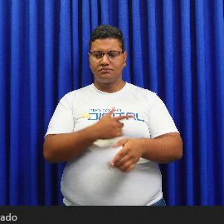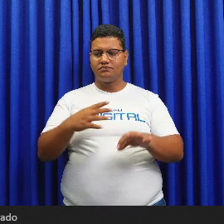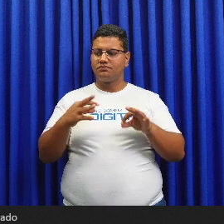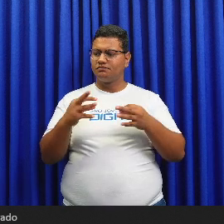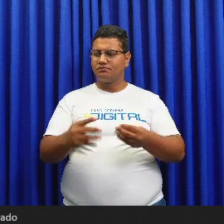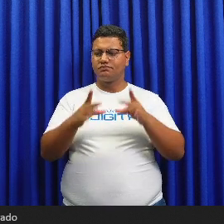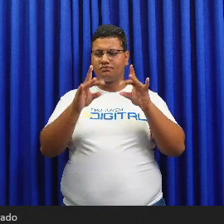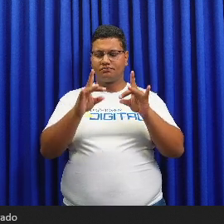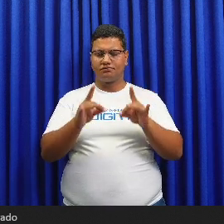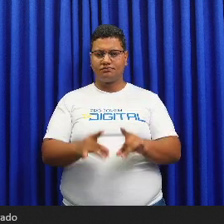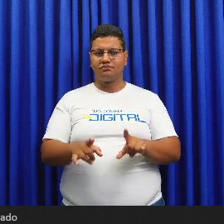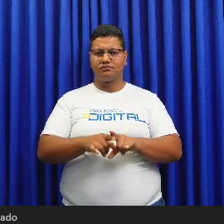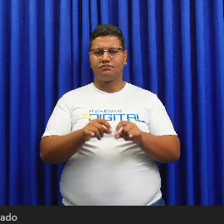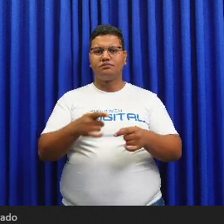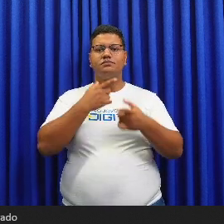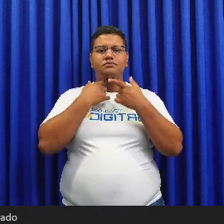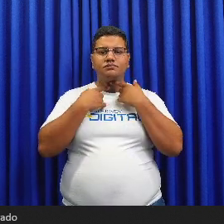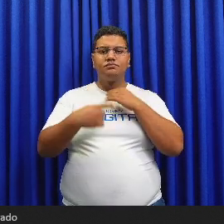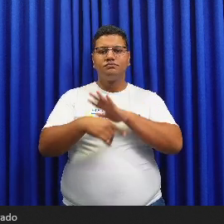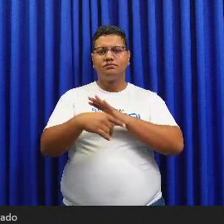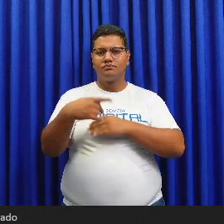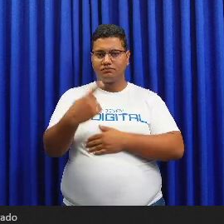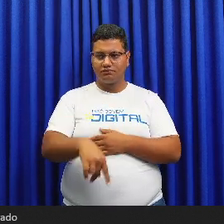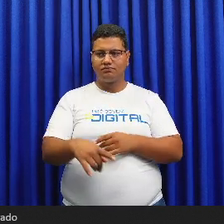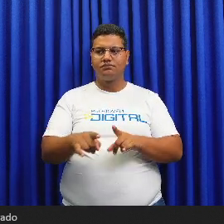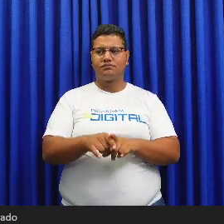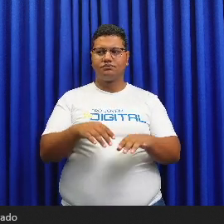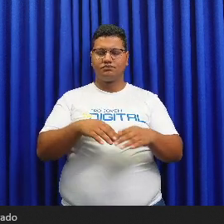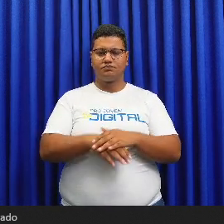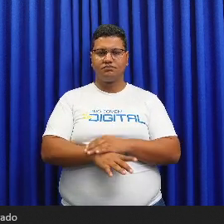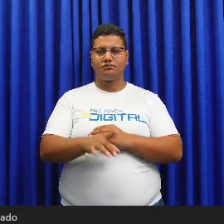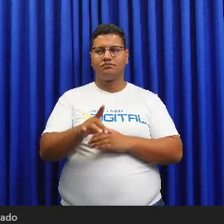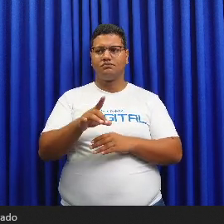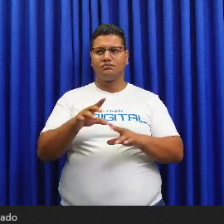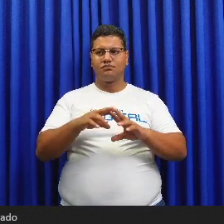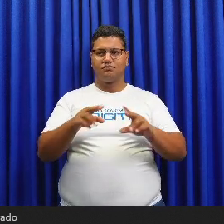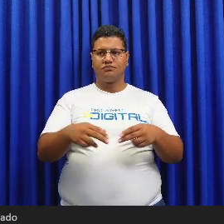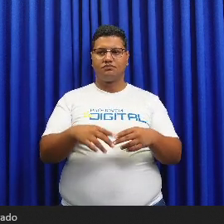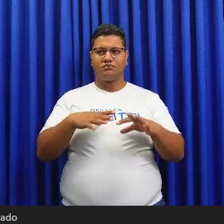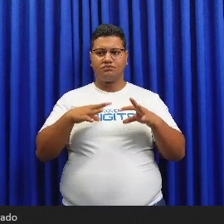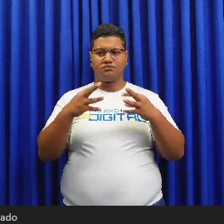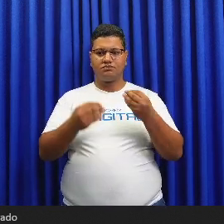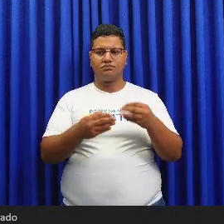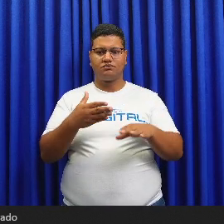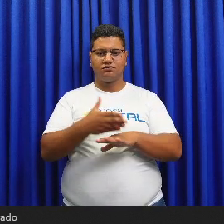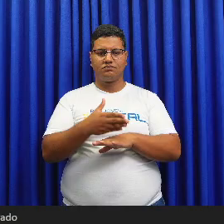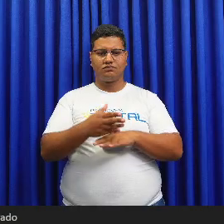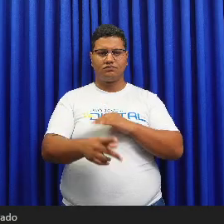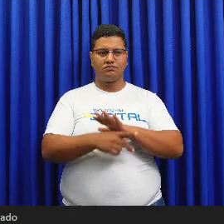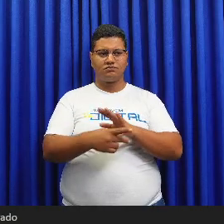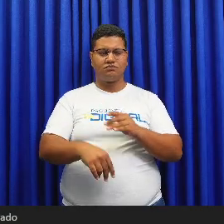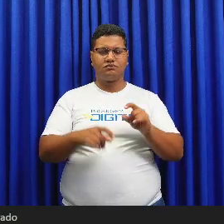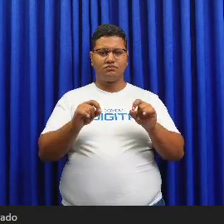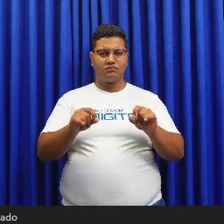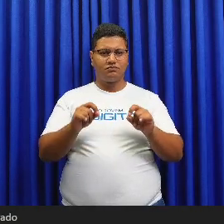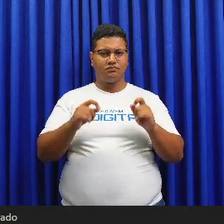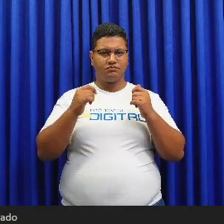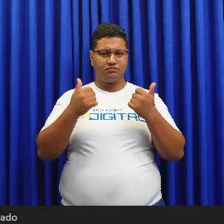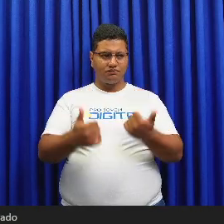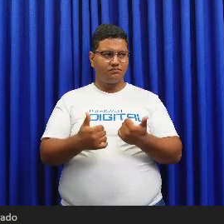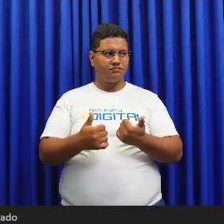lá, o que você desejar guardar no seu Drive, ele vai poder ter o acesso que você permitir a ele,